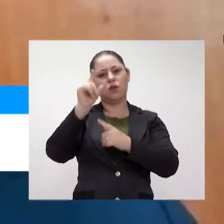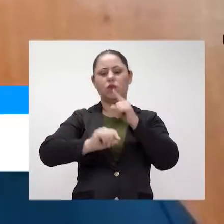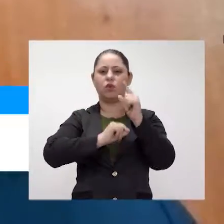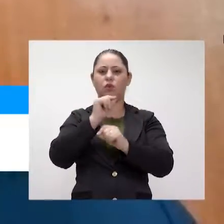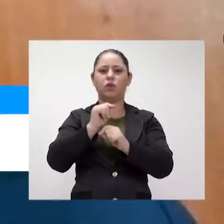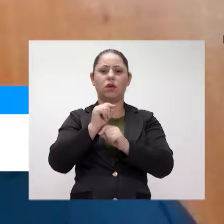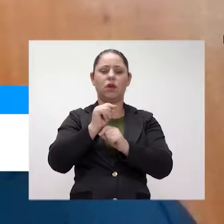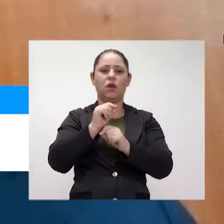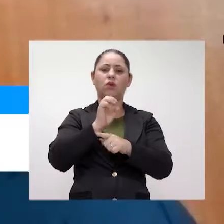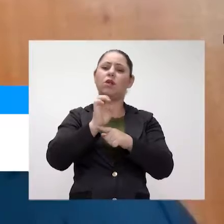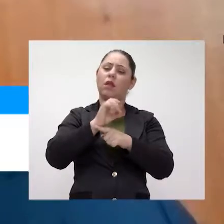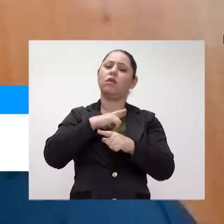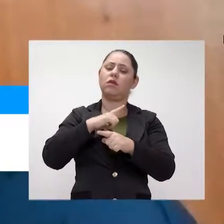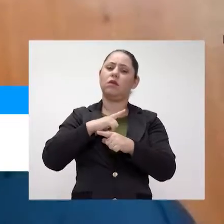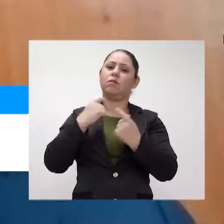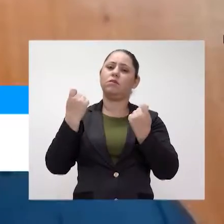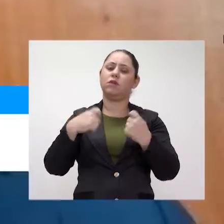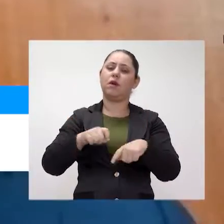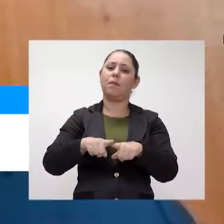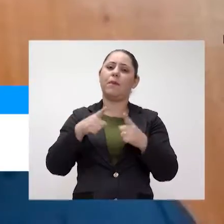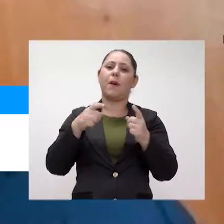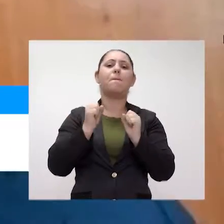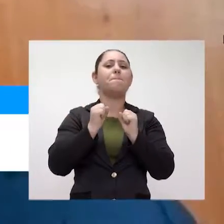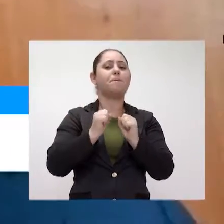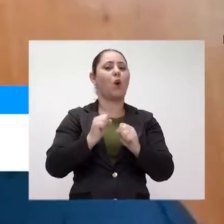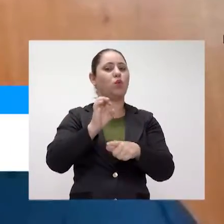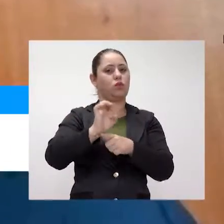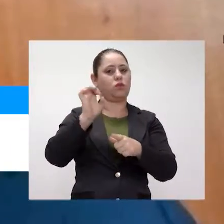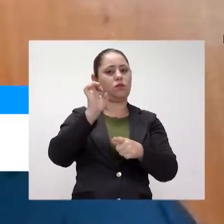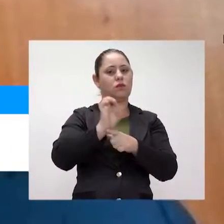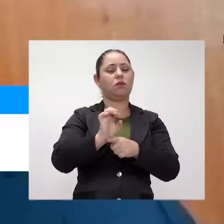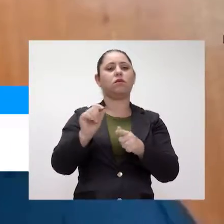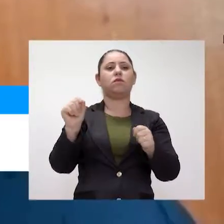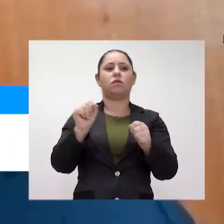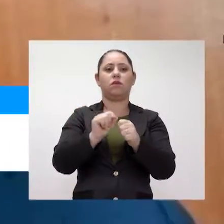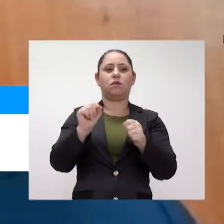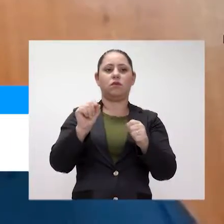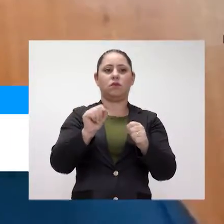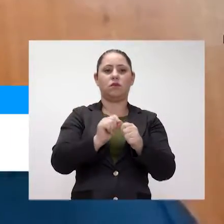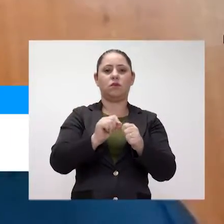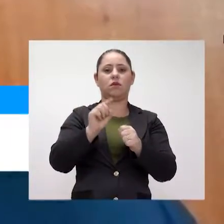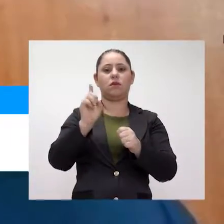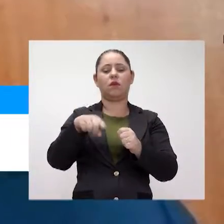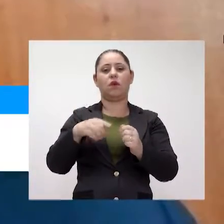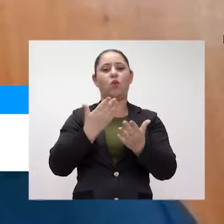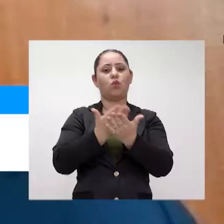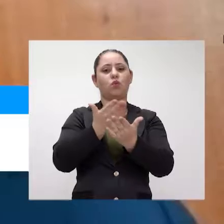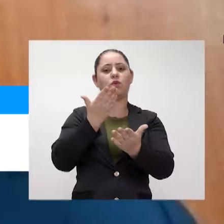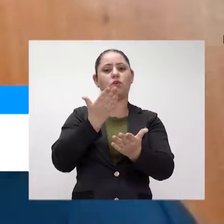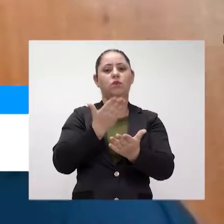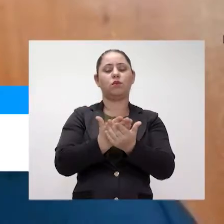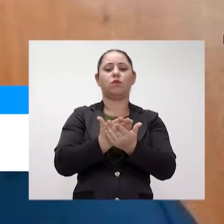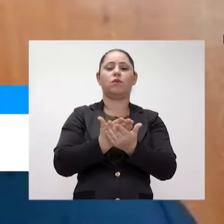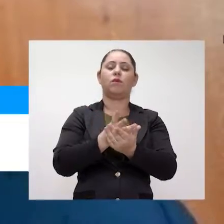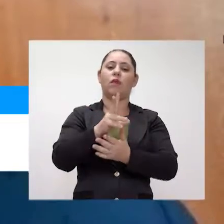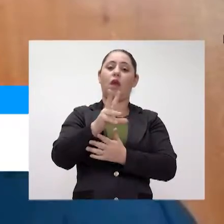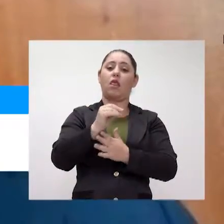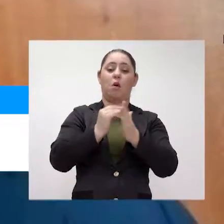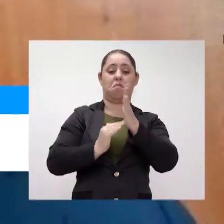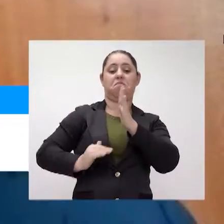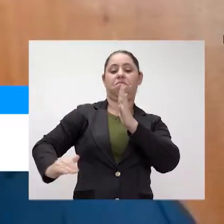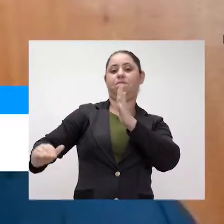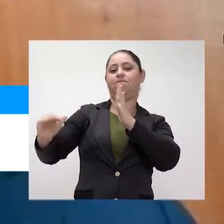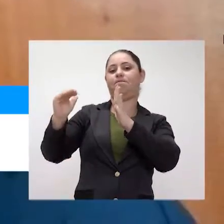obviamente, entendendo que o Estado tem as suas demandas também, mas acho que é possível o Estado fazer aqui um estudo